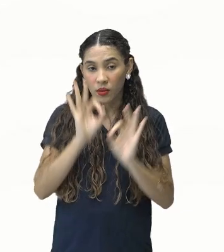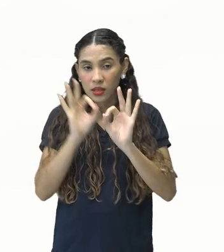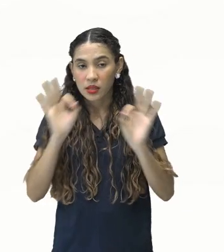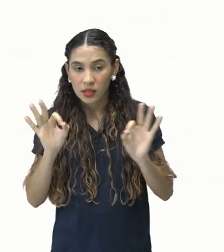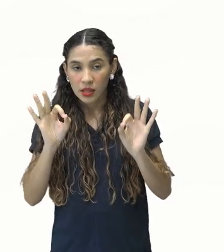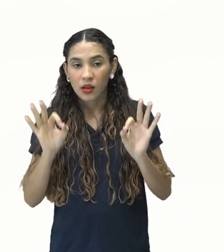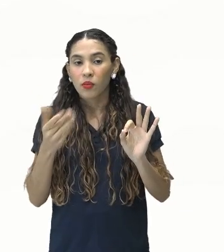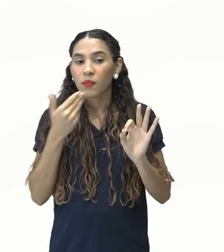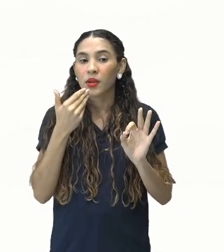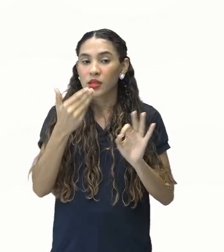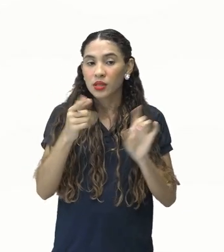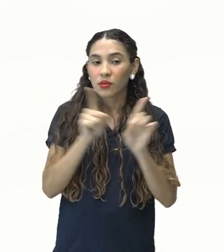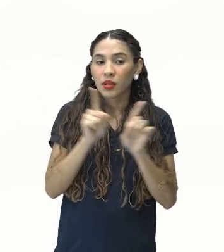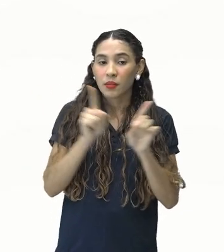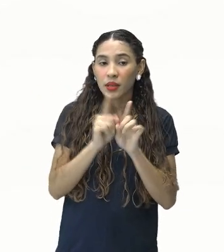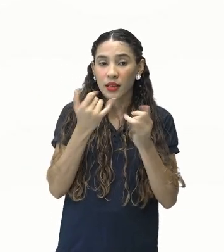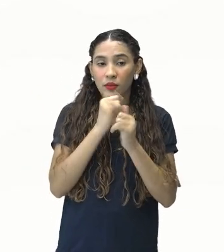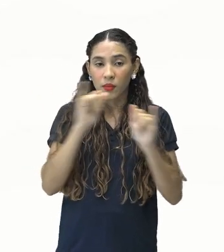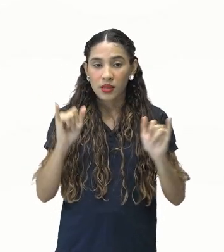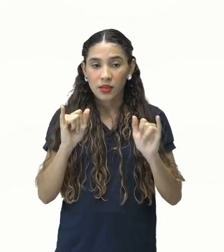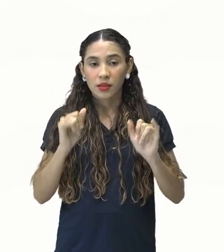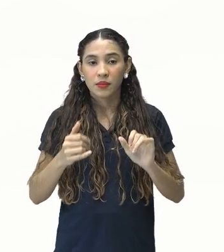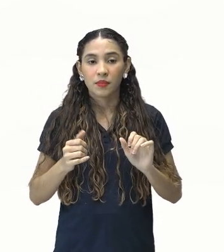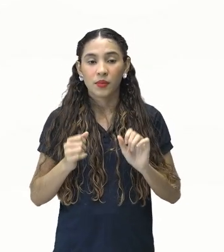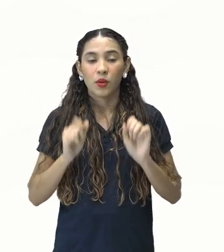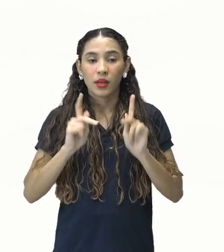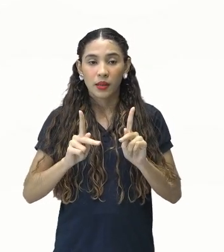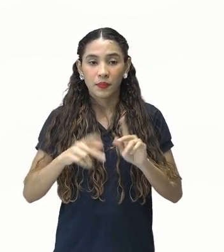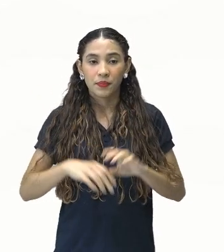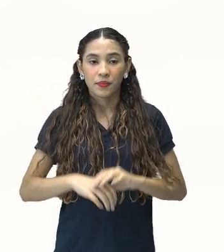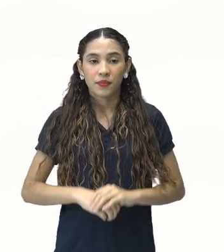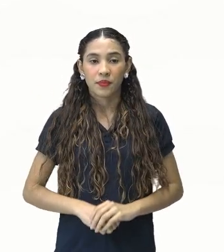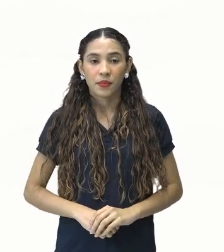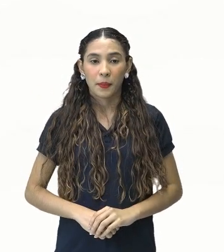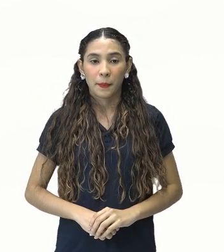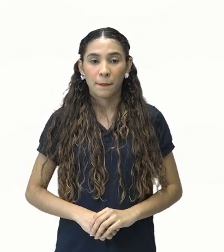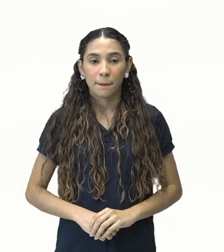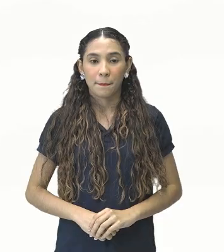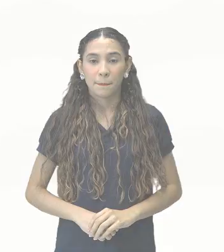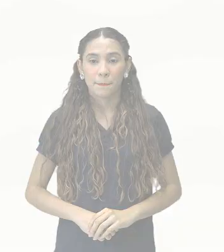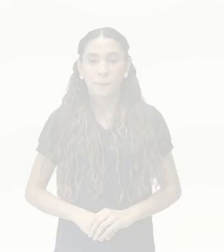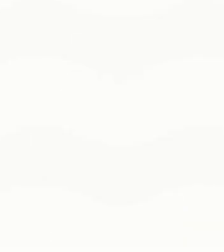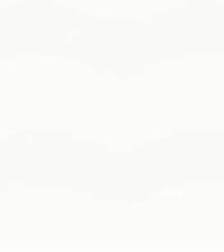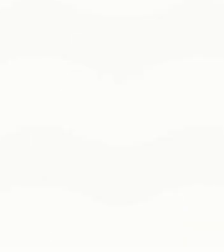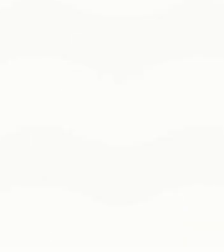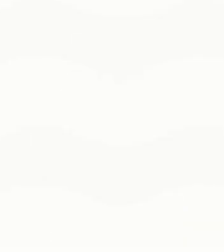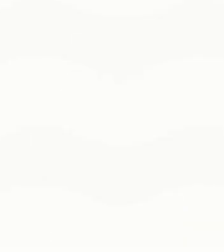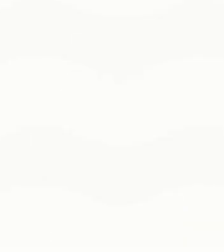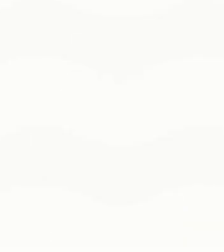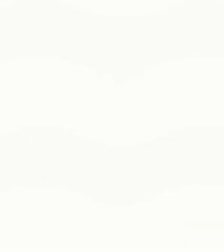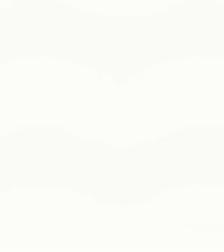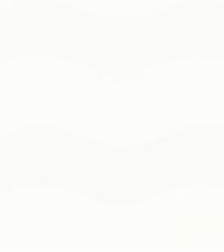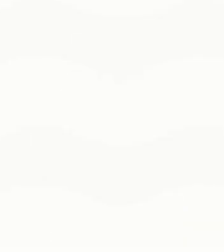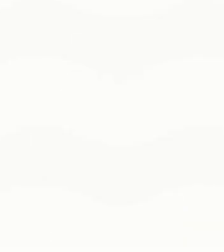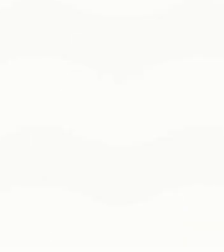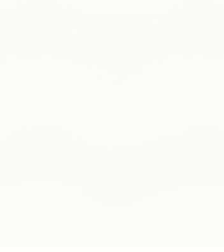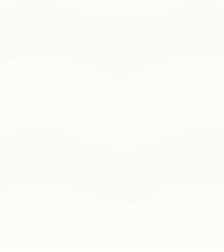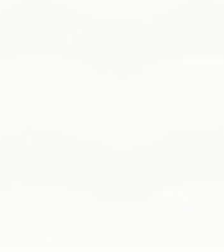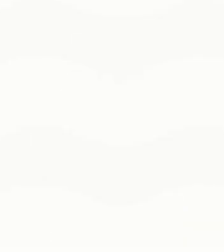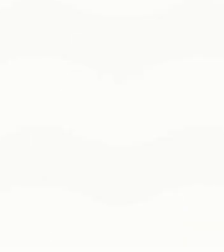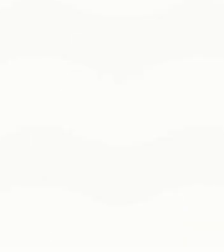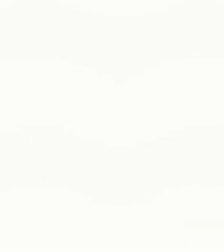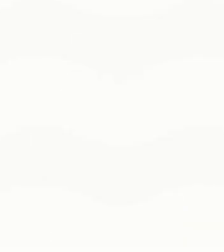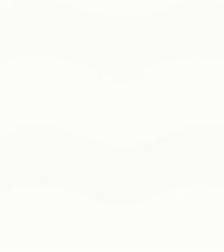em que está sendo pedidas as informações. Quem vai ser o nosso primeiro número, ou seja, nosso numerador? Vai ser o número